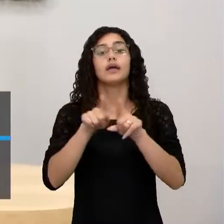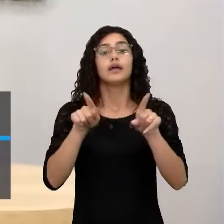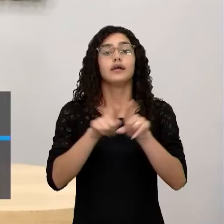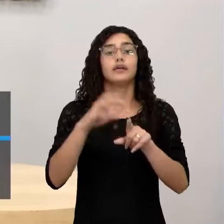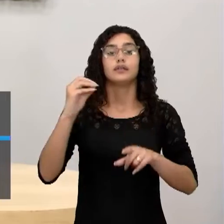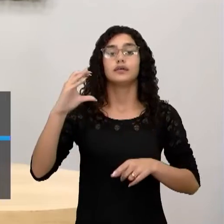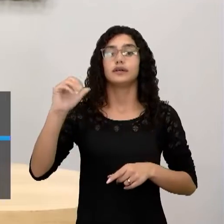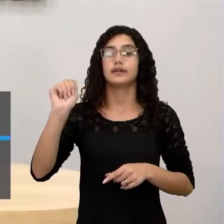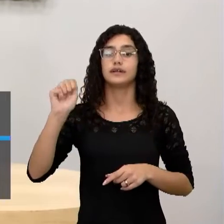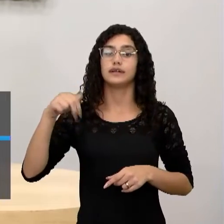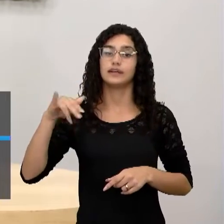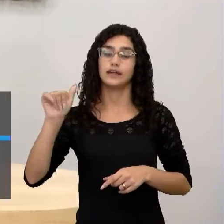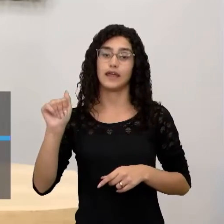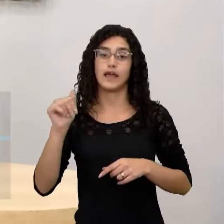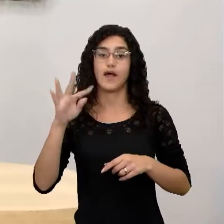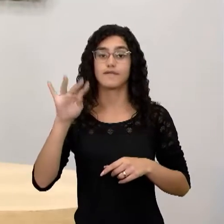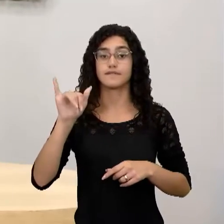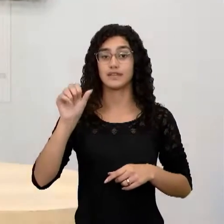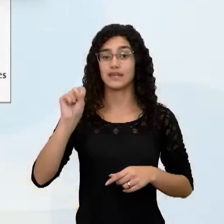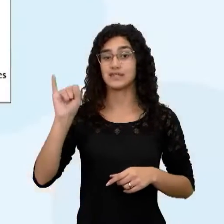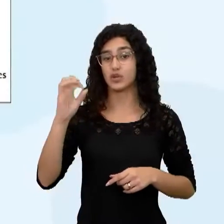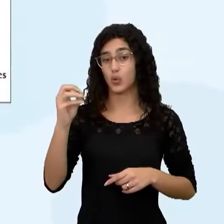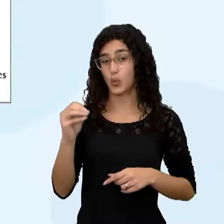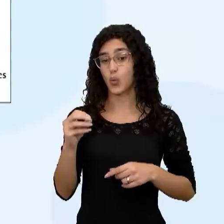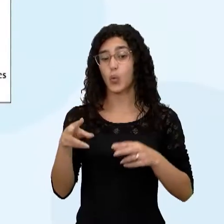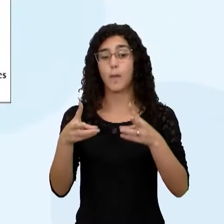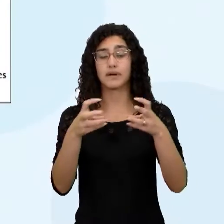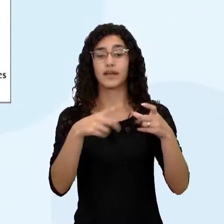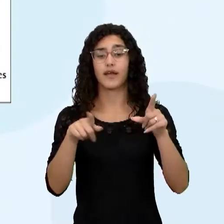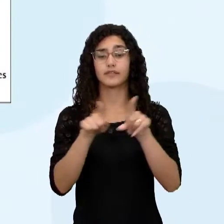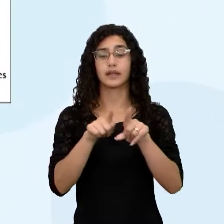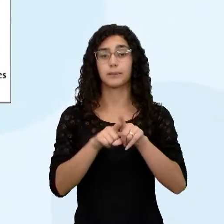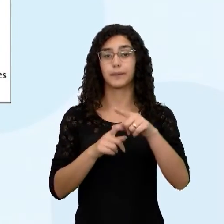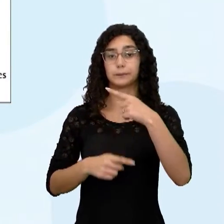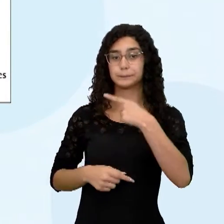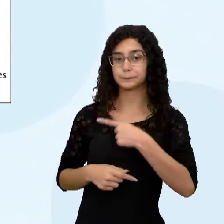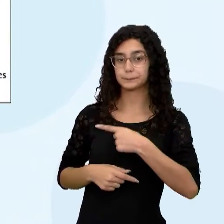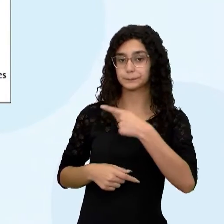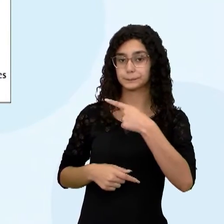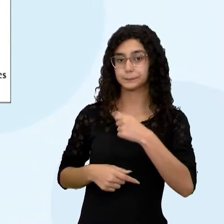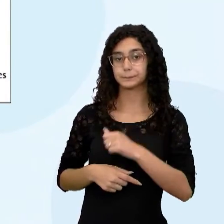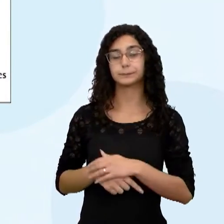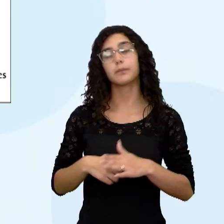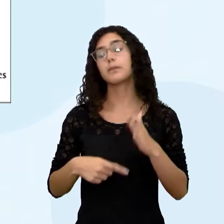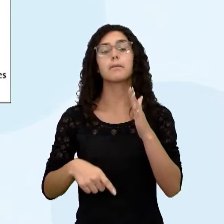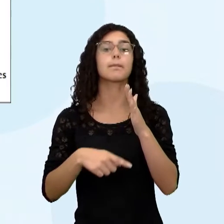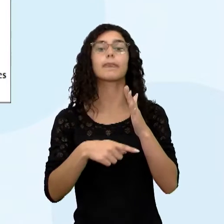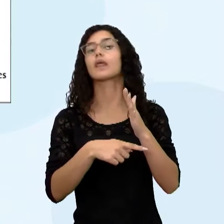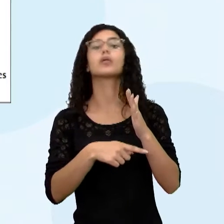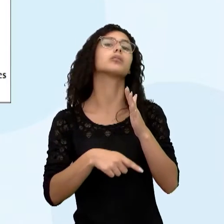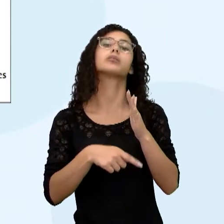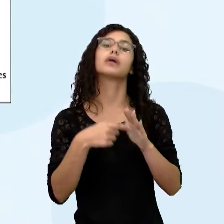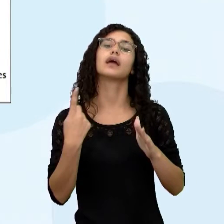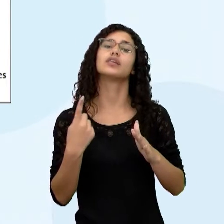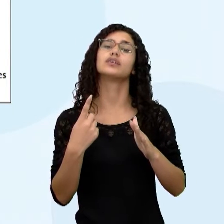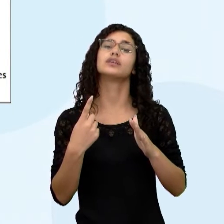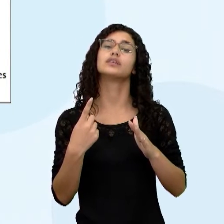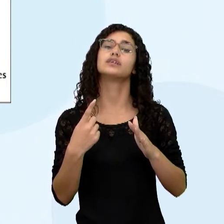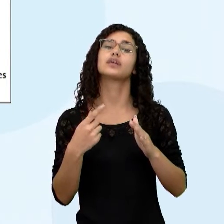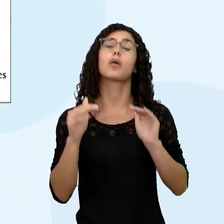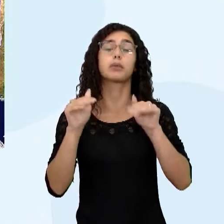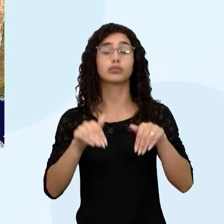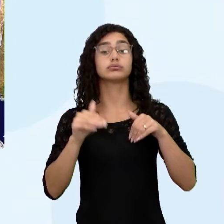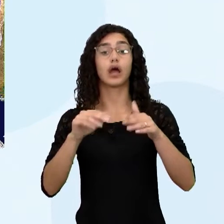Oceania físico e a gente observa também, né? A gente vai observar principalmente na Austrália, né? E está escrito